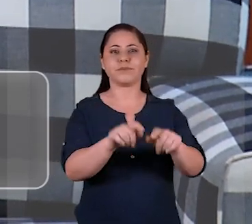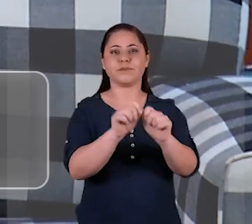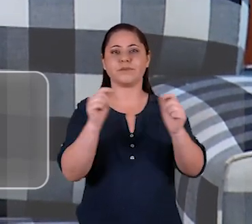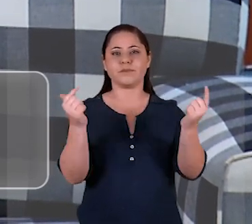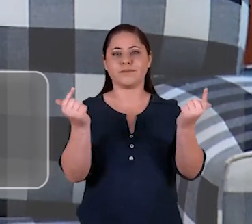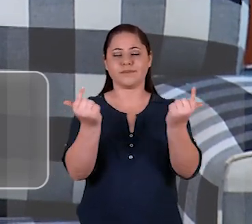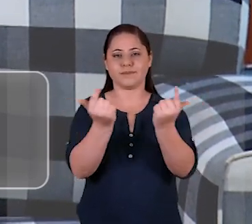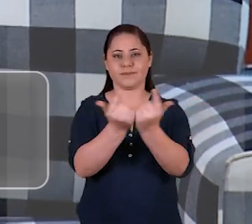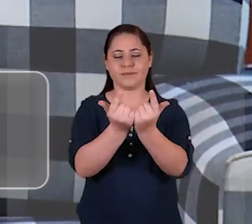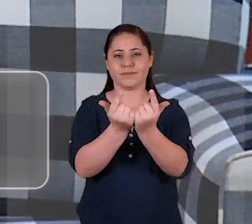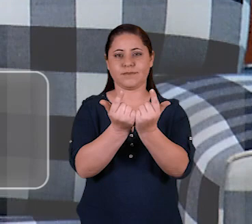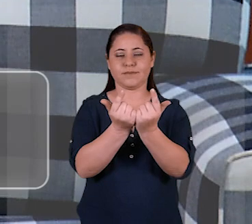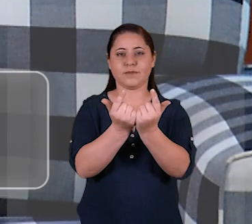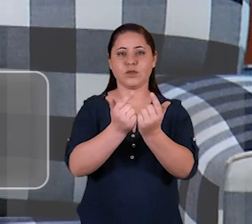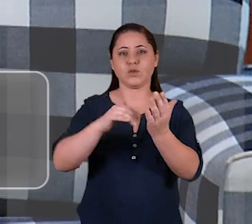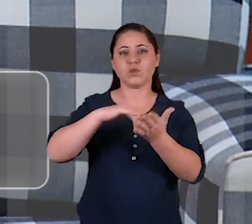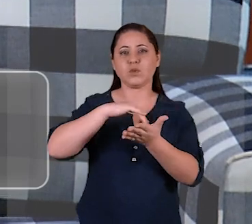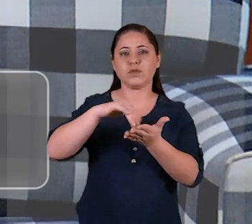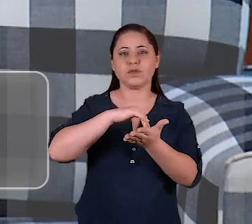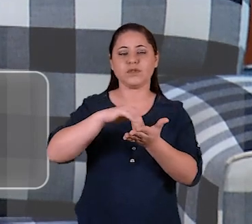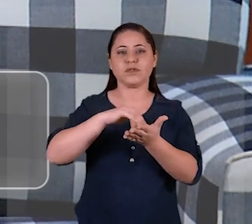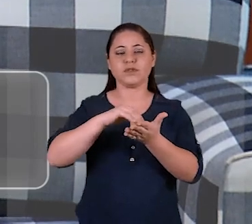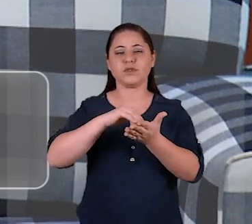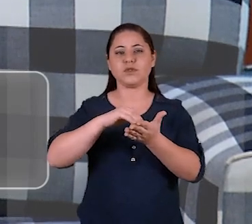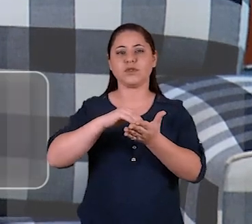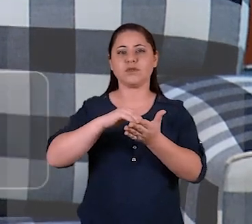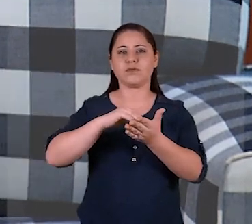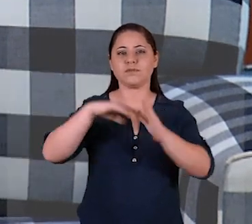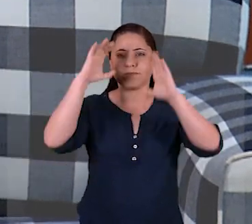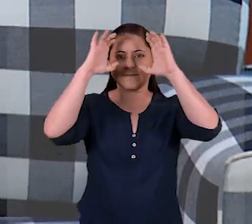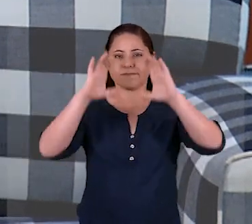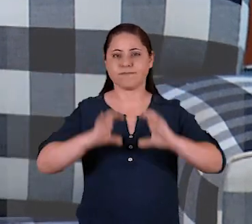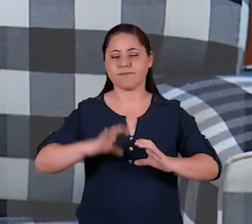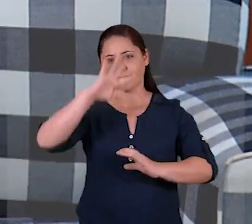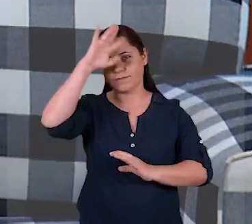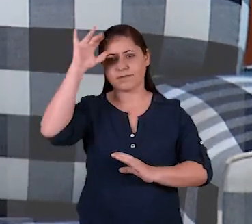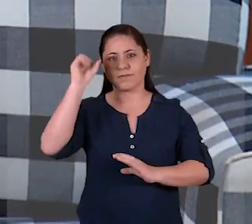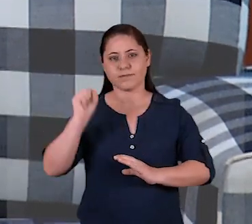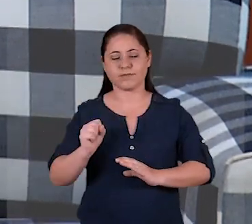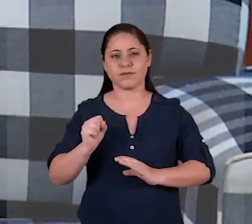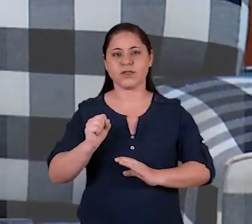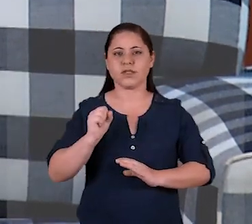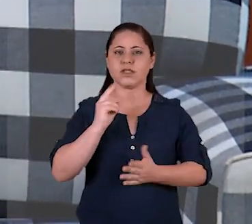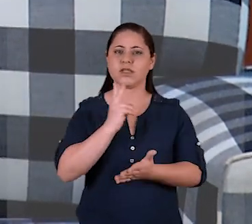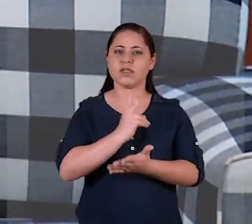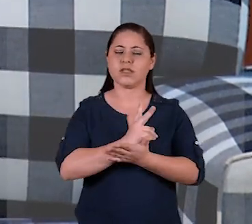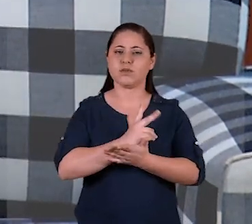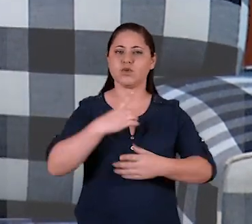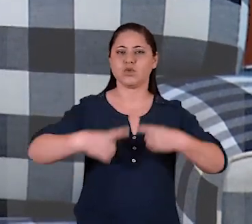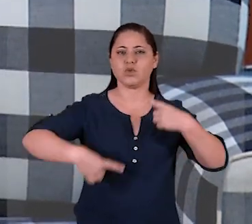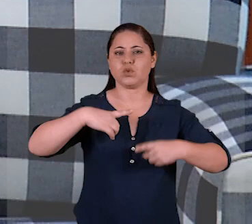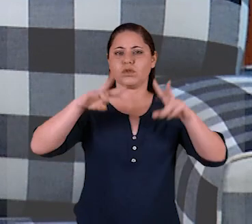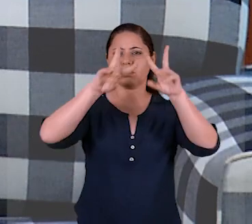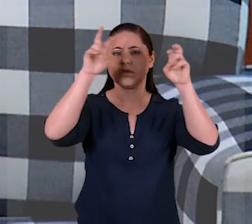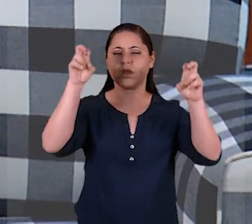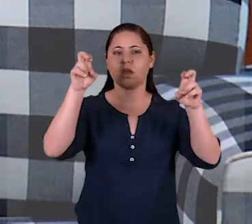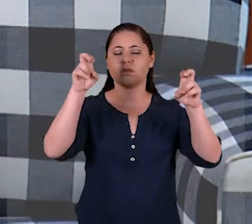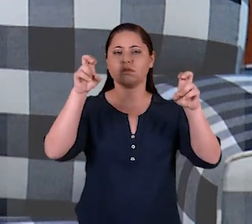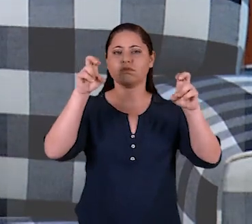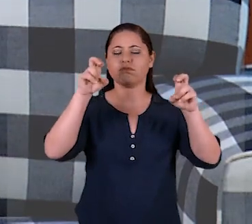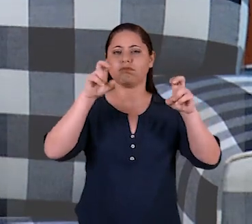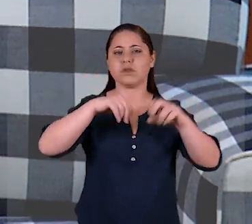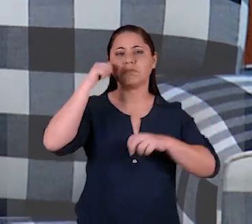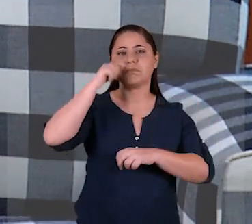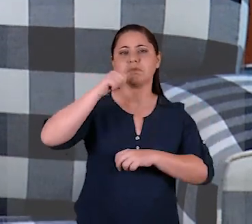Assembleia Legislativa e a Subsecretaria Especial de Cidadania de Mato Grosso do Sul, sempre debatendo temas que afetam a vida